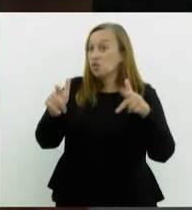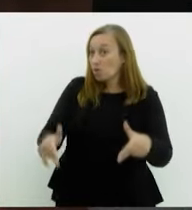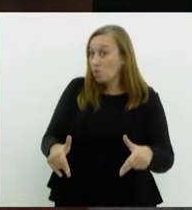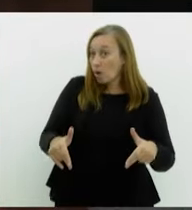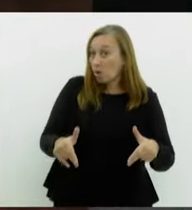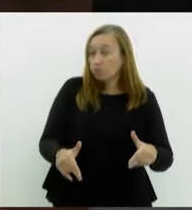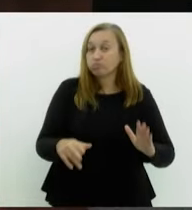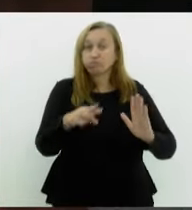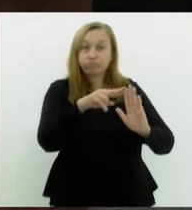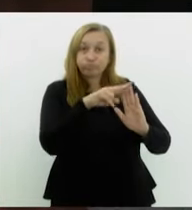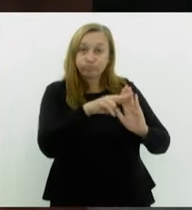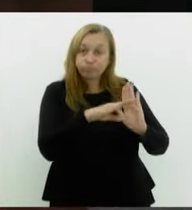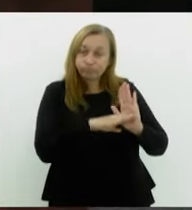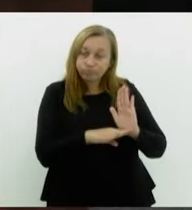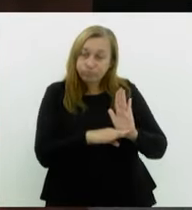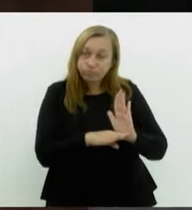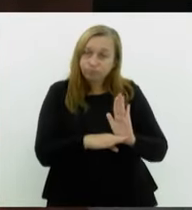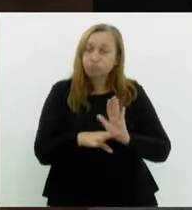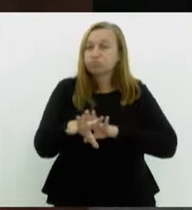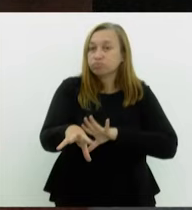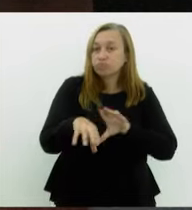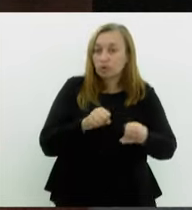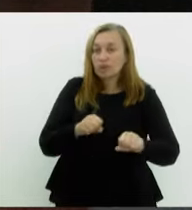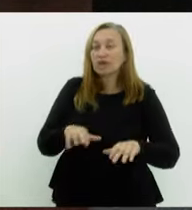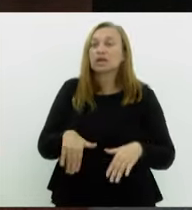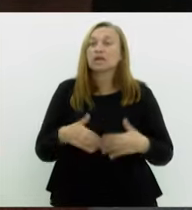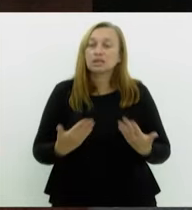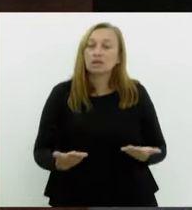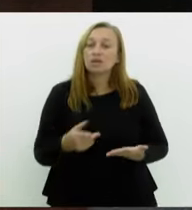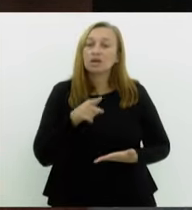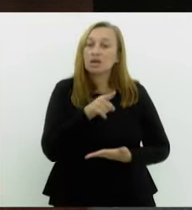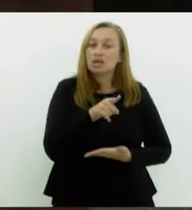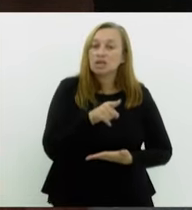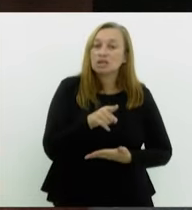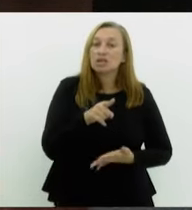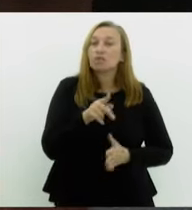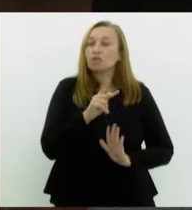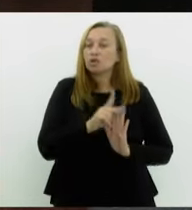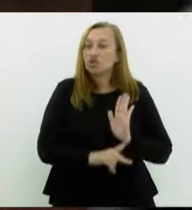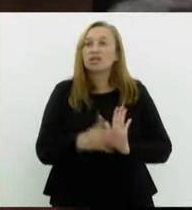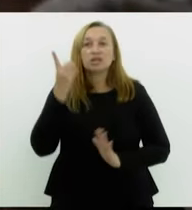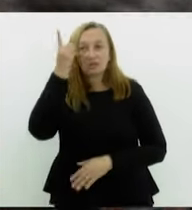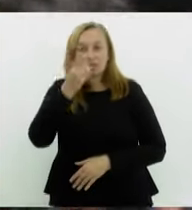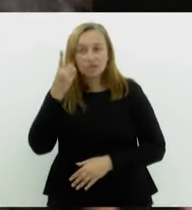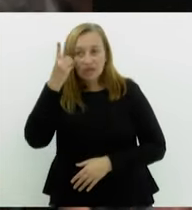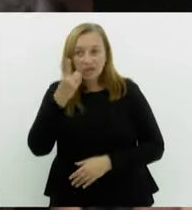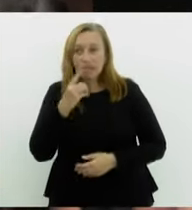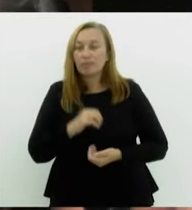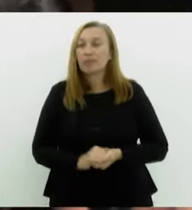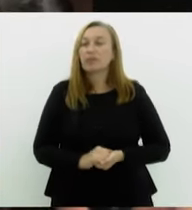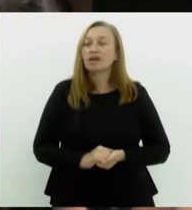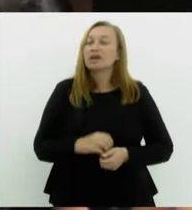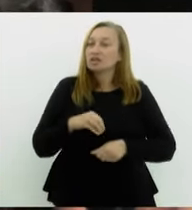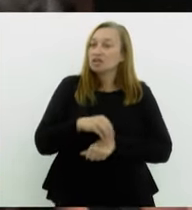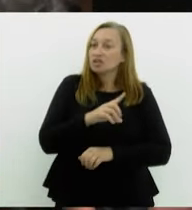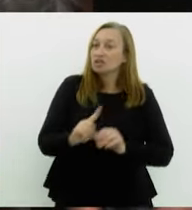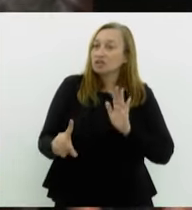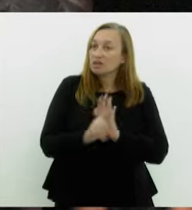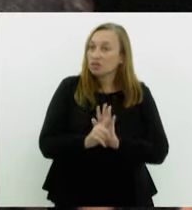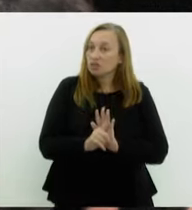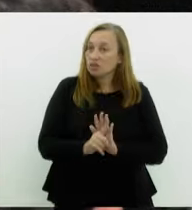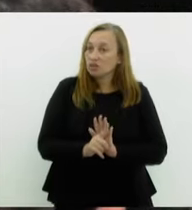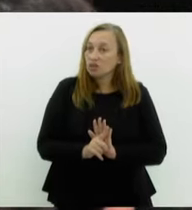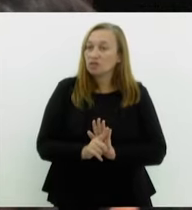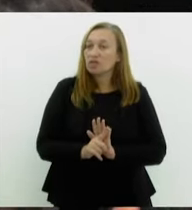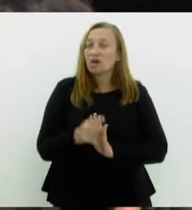os requisitos na hora da sua formação. Então, esse projeto, deputada, essa indicação legislativa,